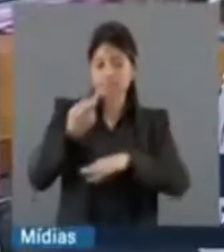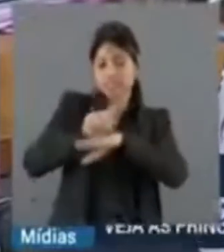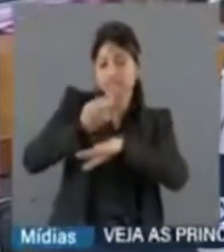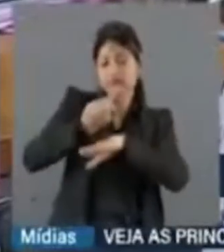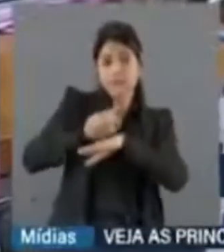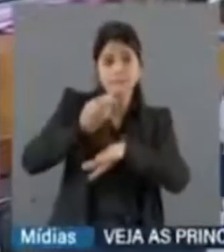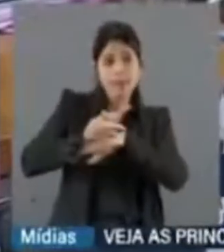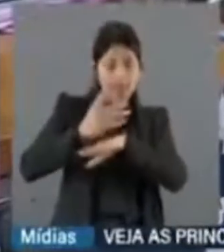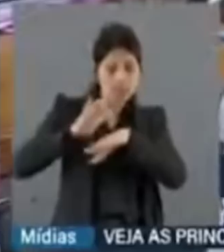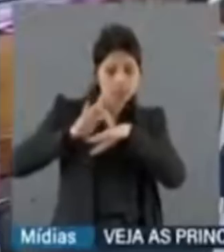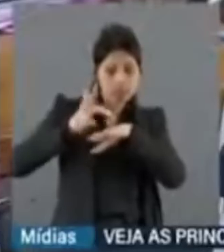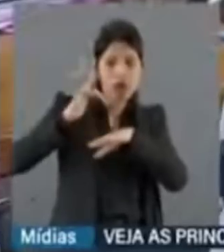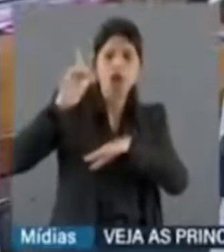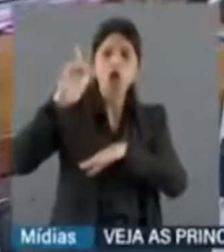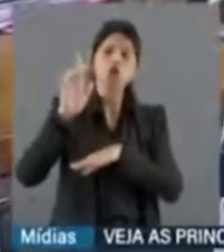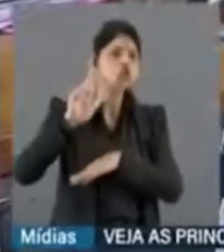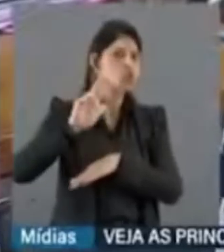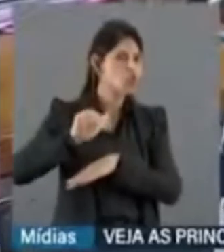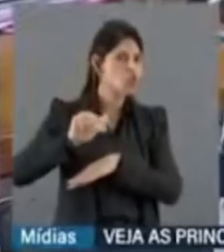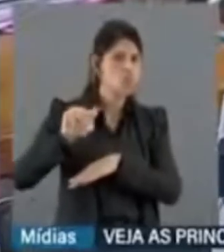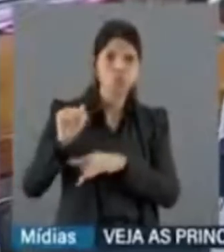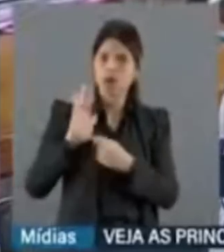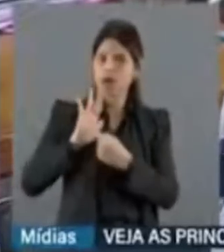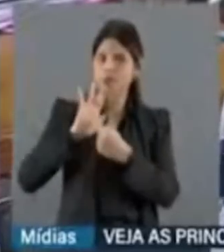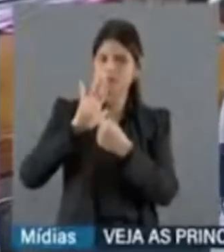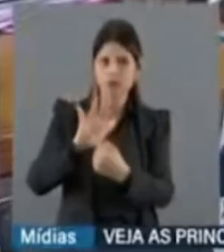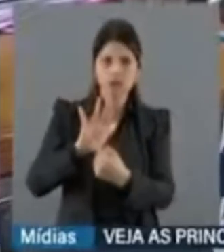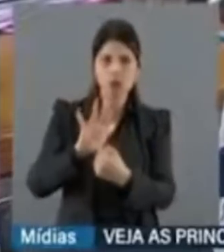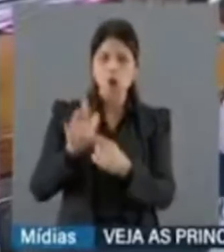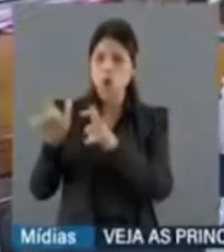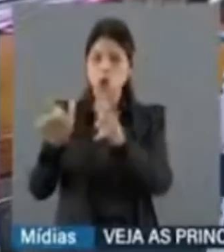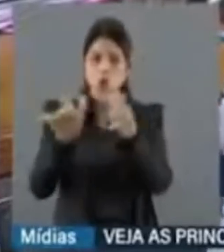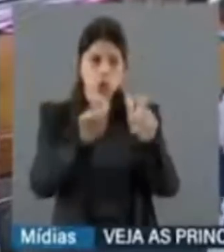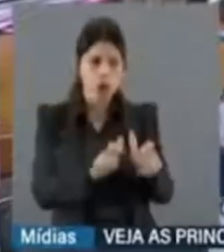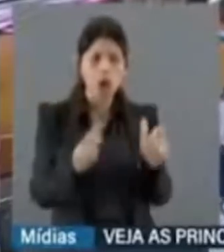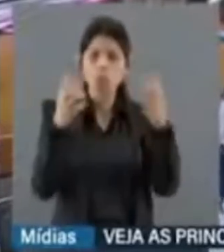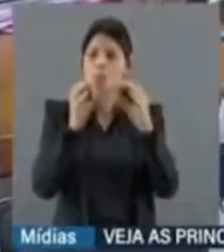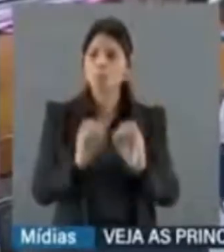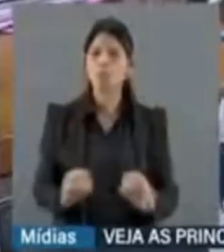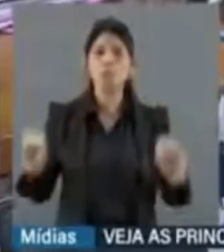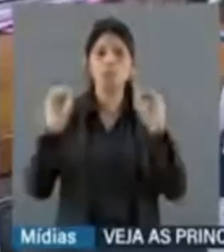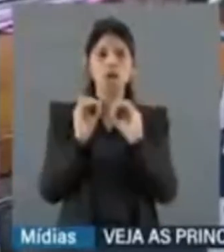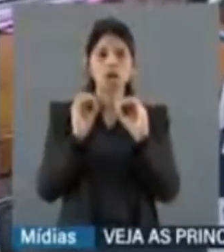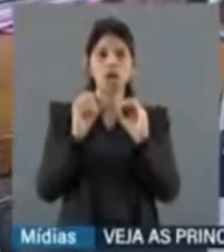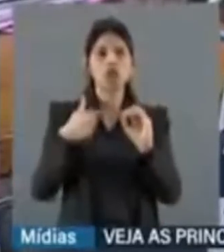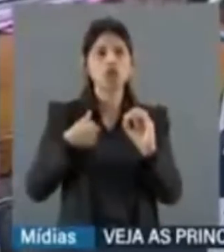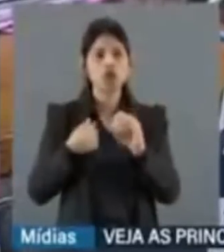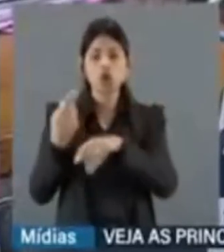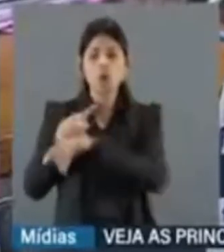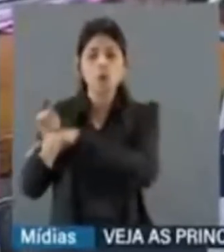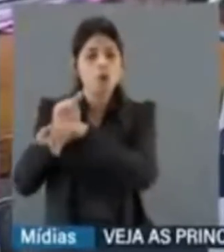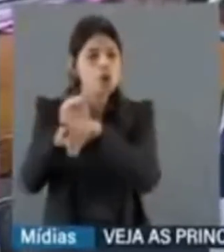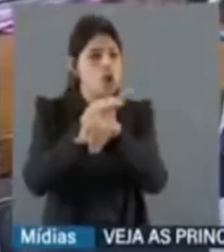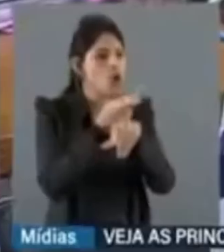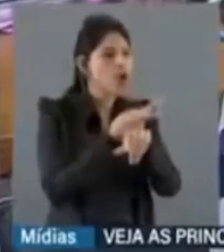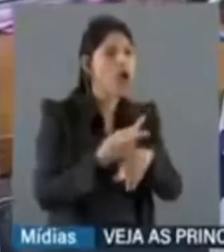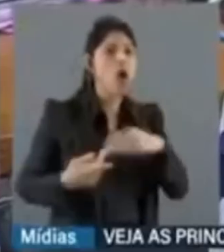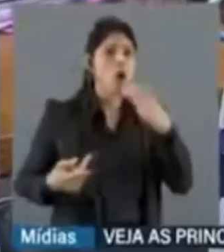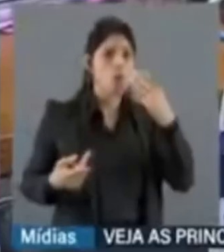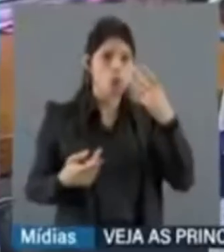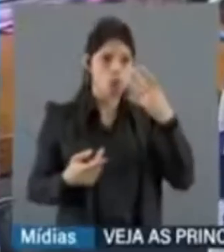como presente ao presidente da República e à primeira-dama, nem em lugar nenhum. Nós fomos olhar as 46 páginas